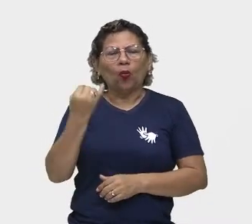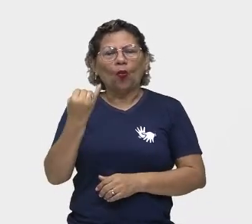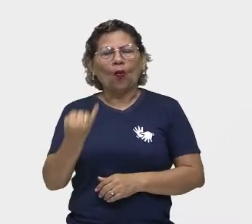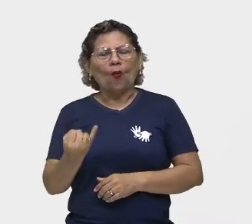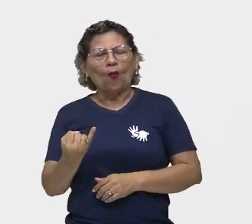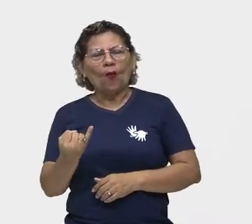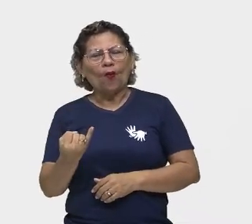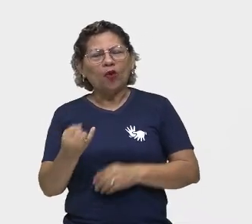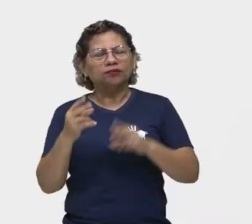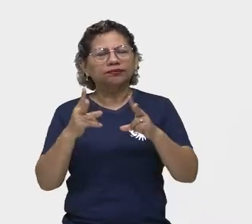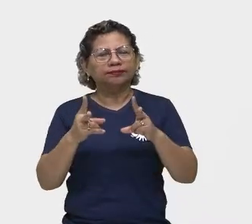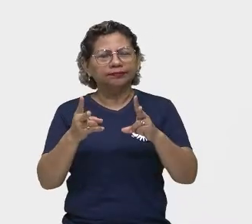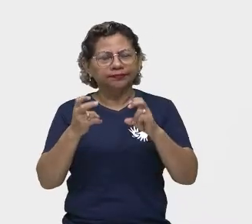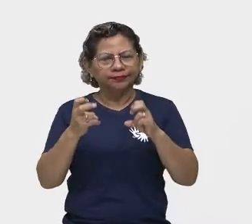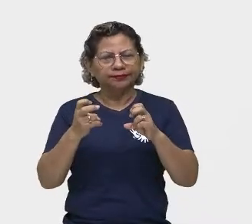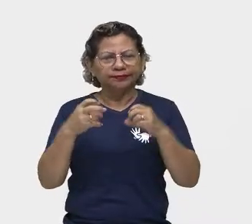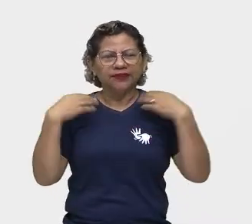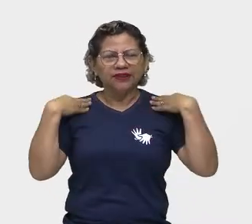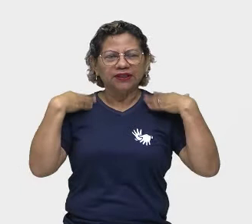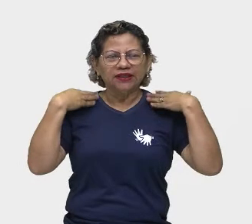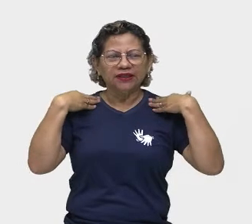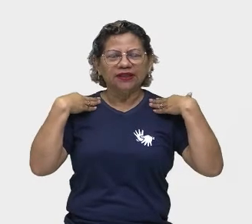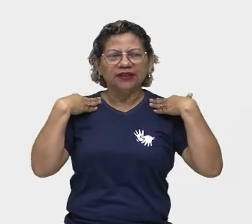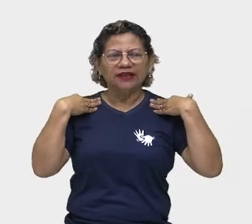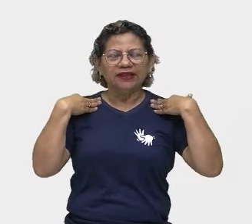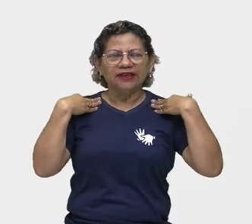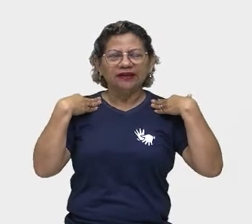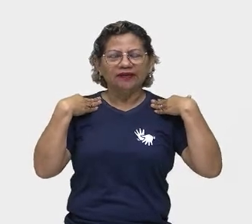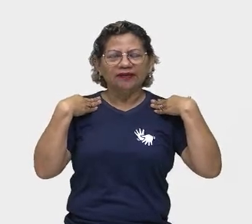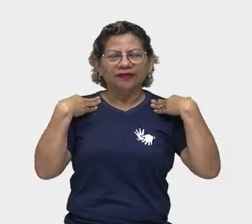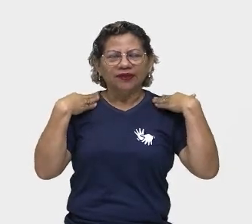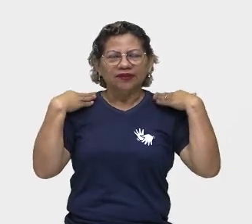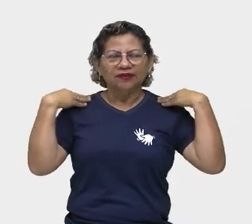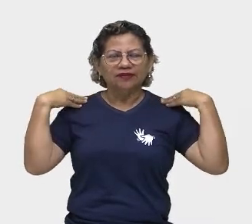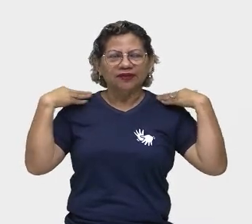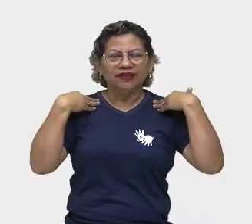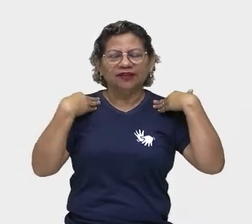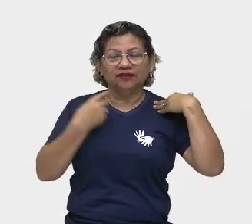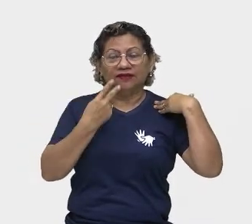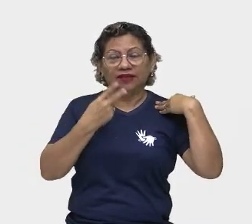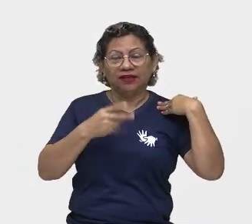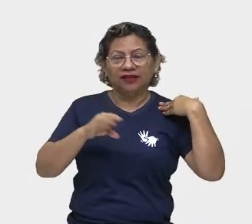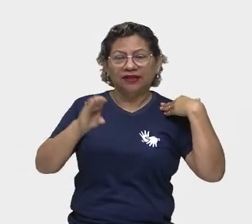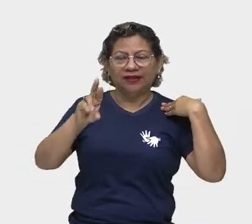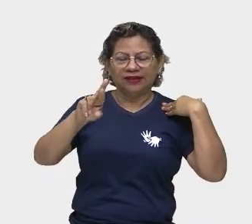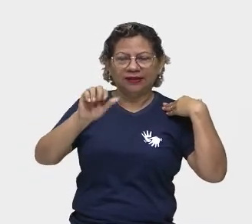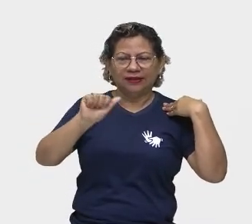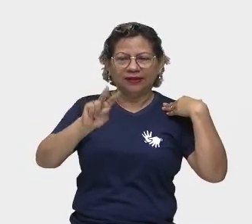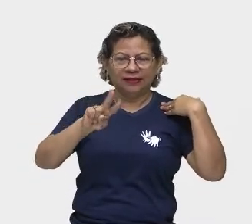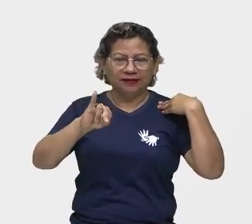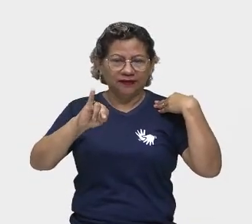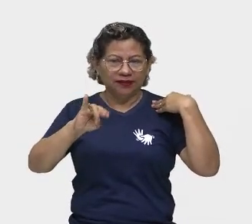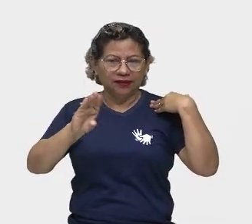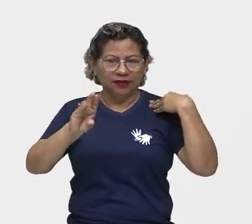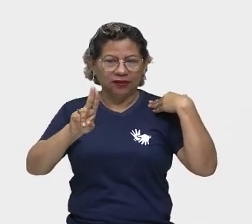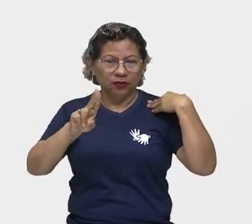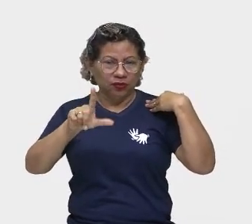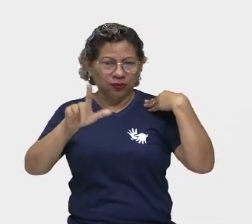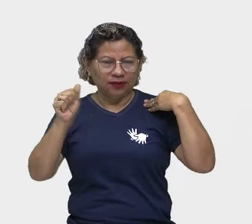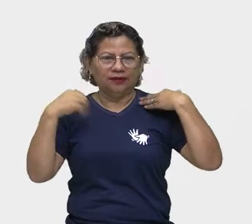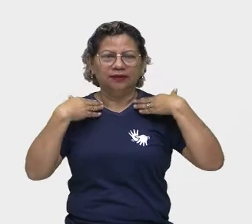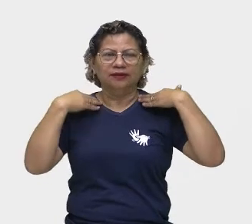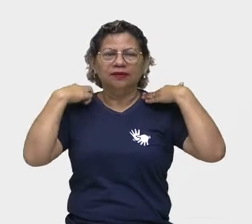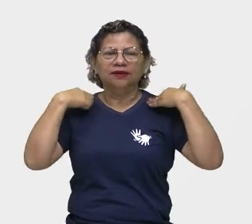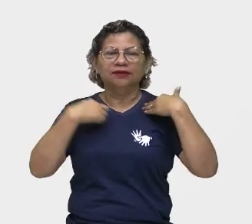junto com a escápula ela vai o que fazer essa ligação do membro superior com o nosso eixo não lembro inferior a gente